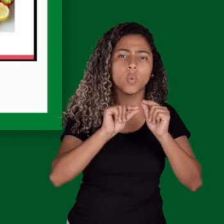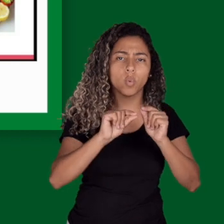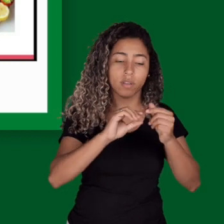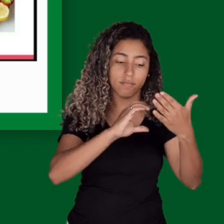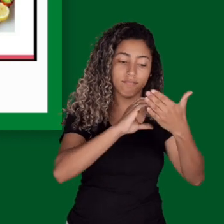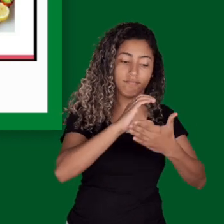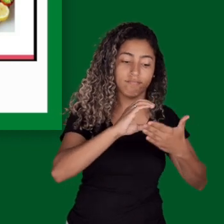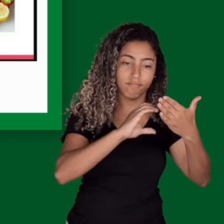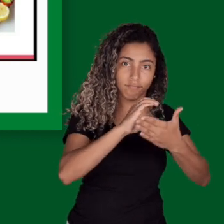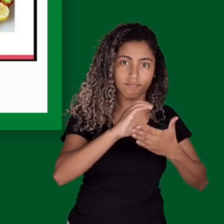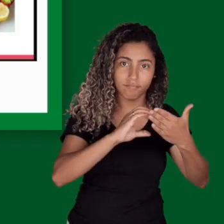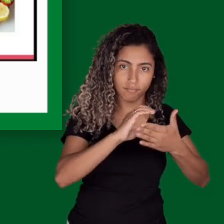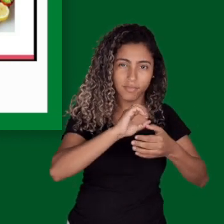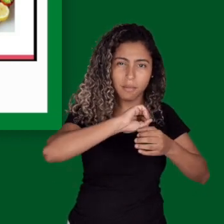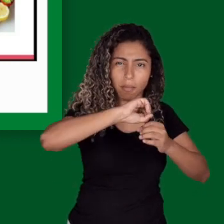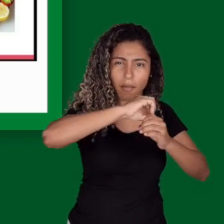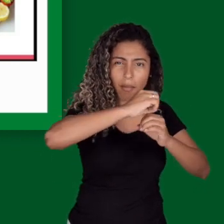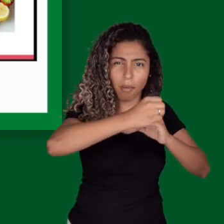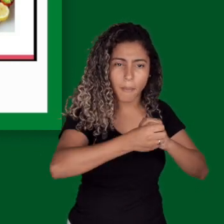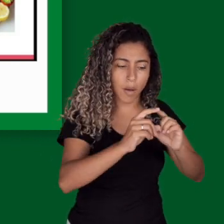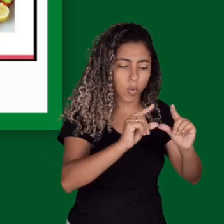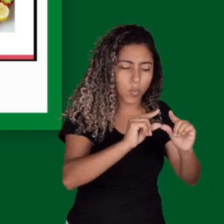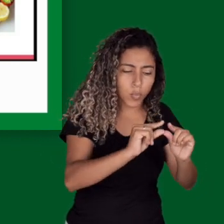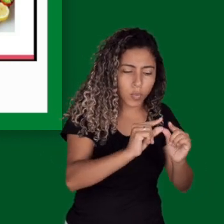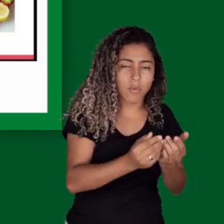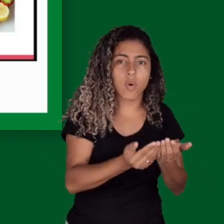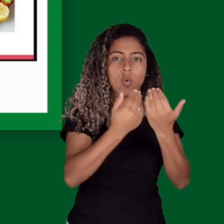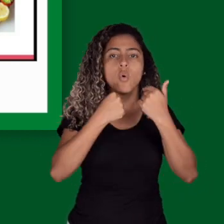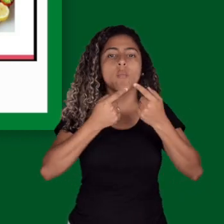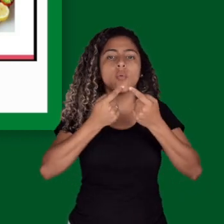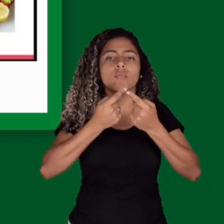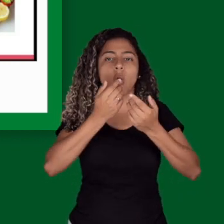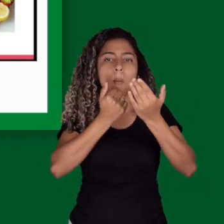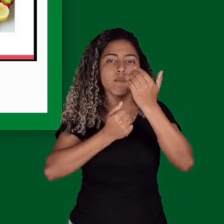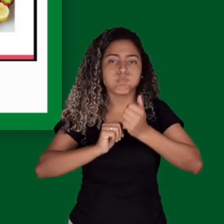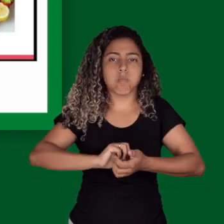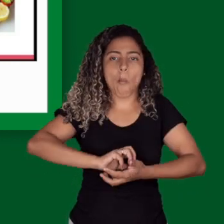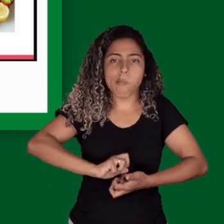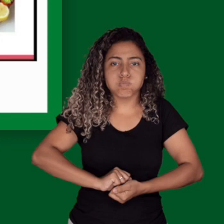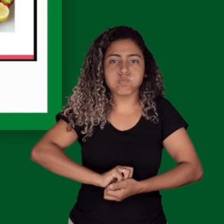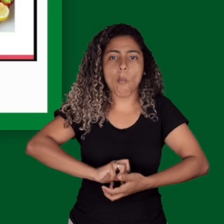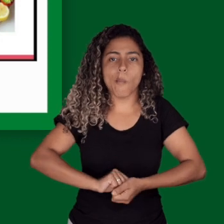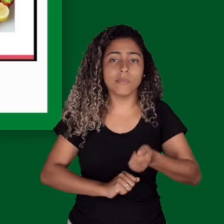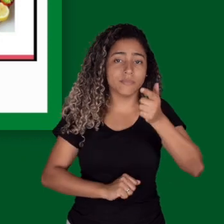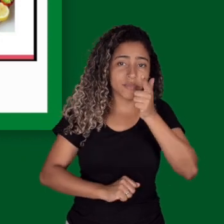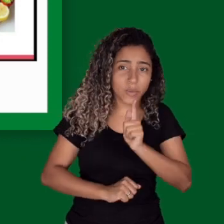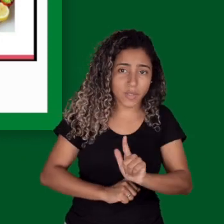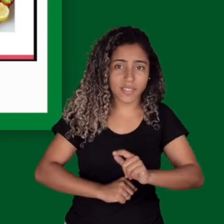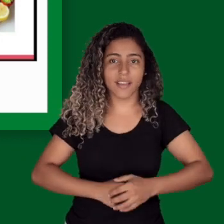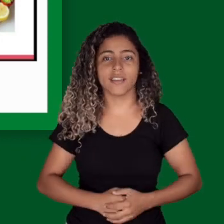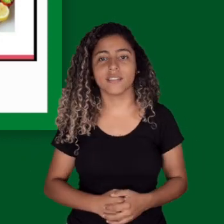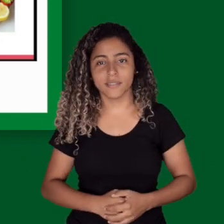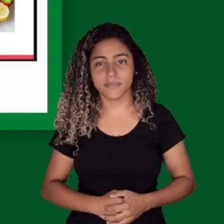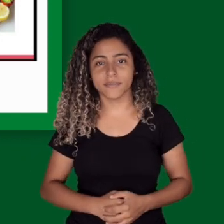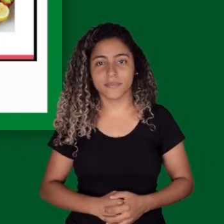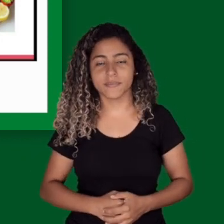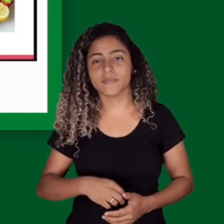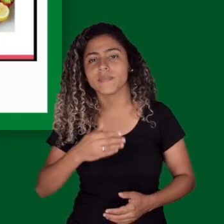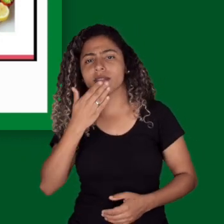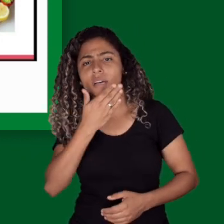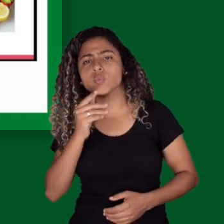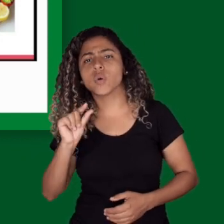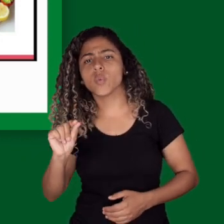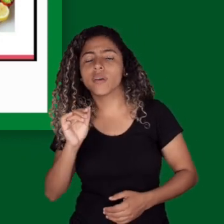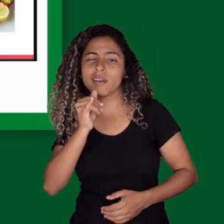né? Alguns exemplos de açúcares, nós temos a lactose, que é o açúcar presente no iogurte e no queijo,